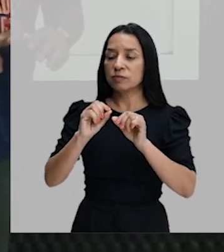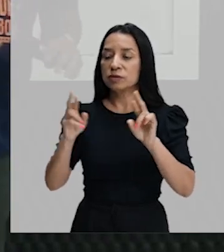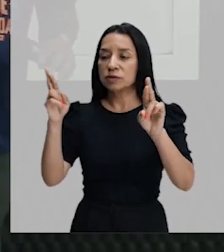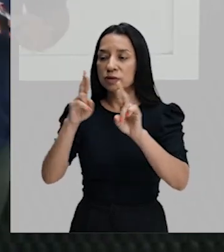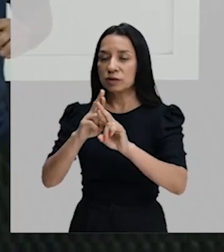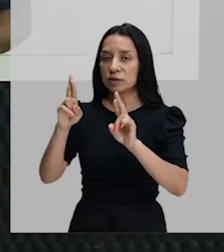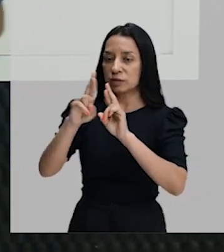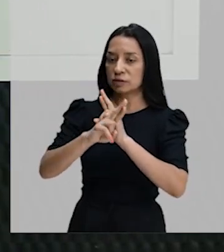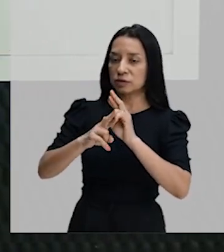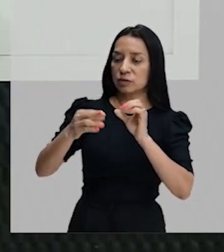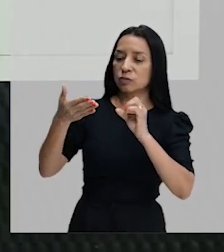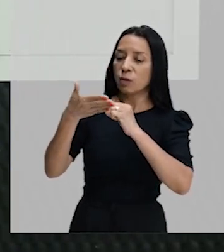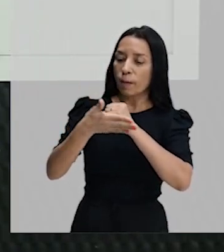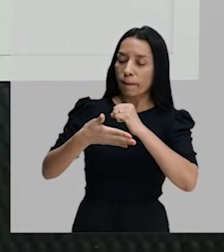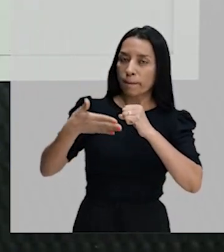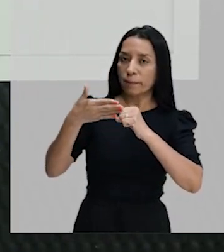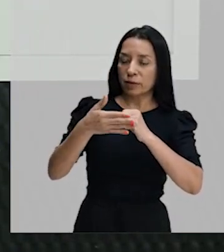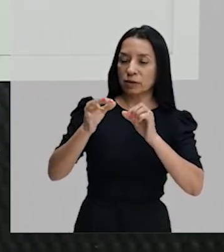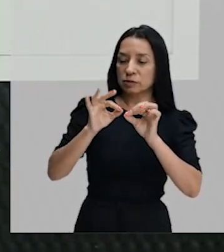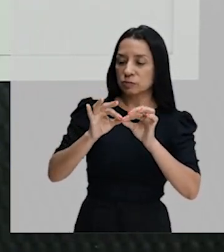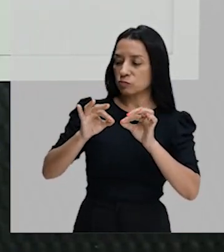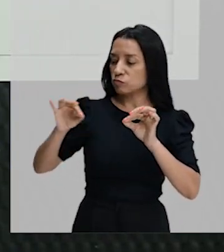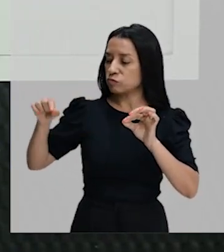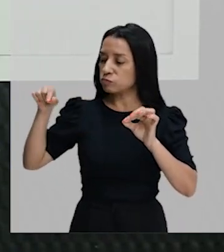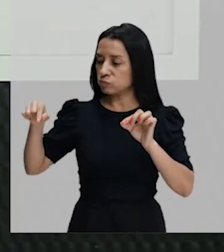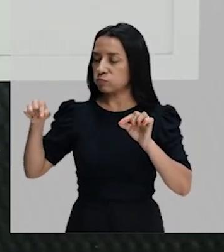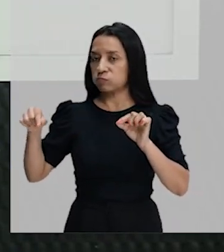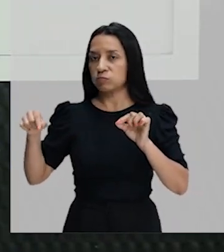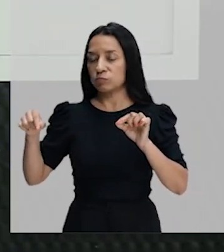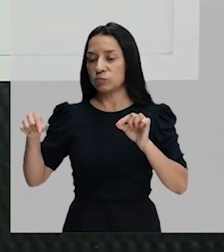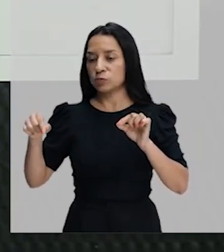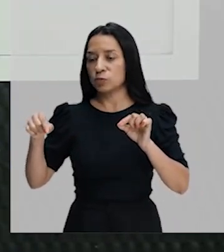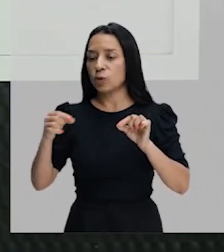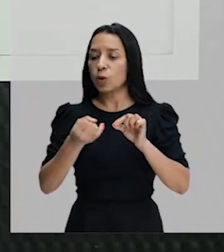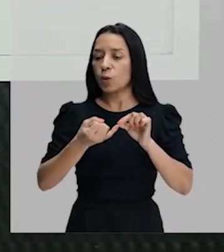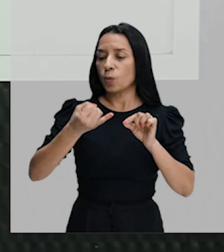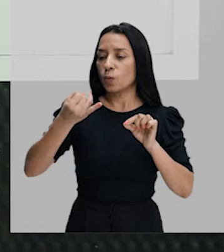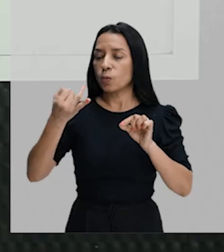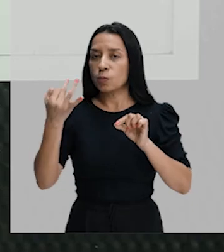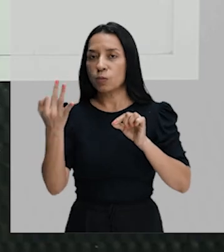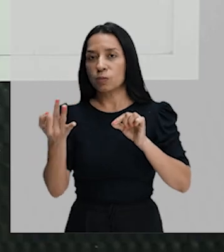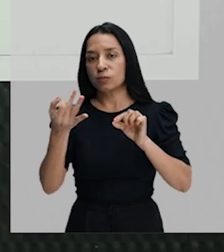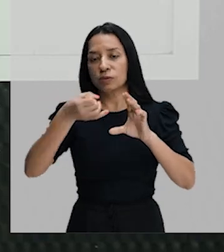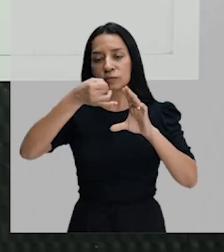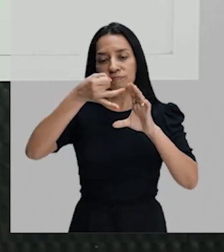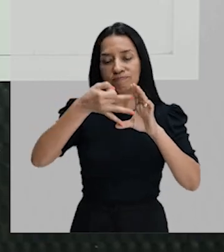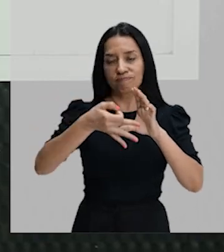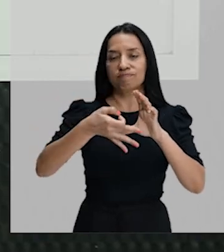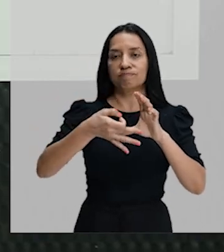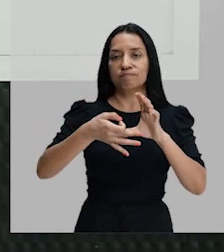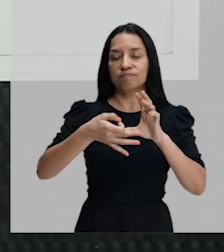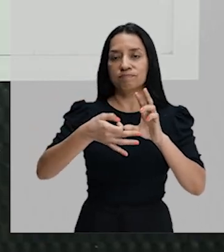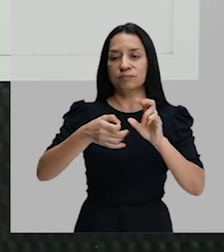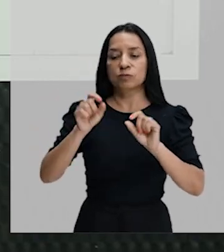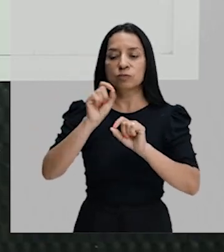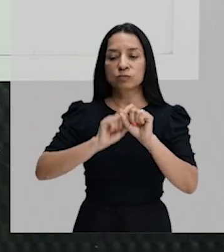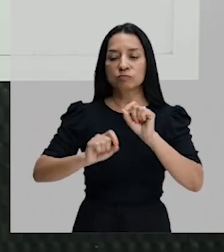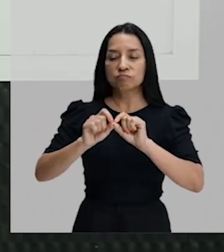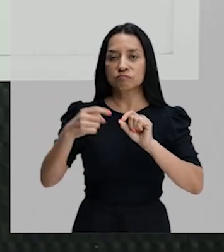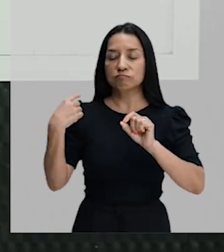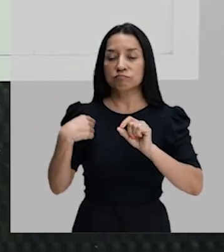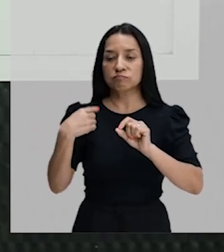extremidade. Por isso que é importante. Bom, e quais são as características, não é, que